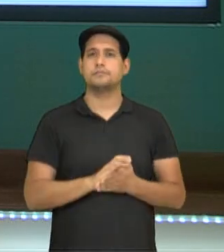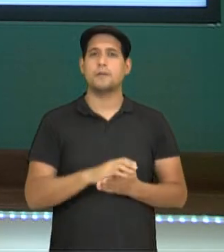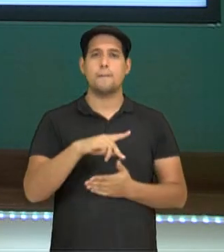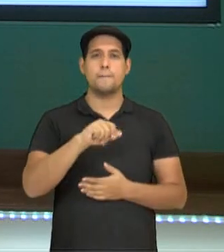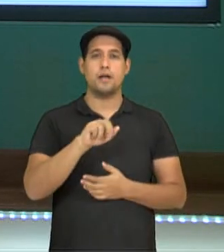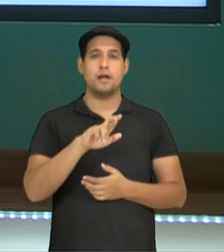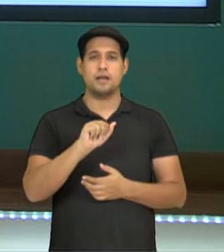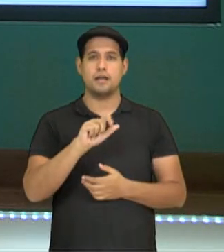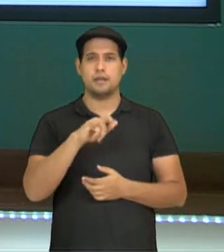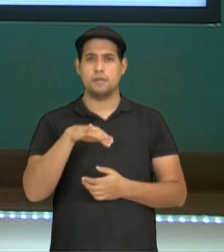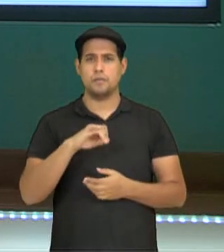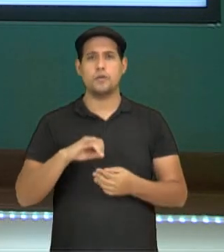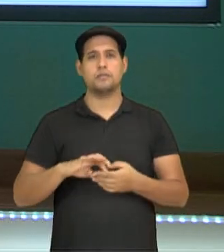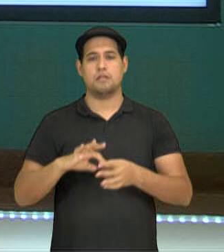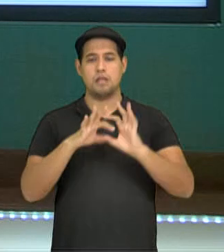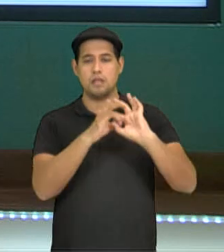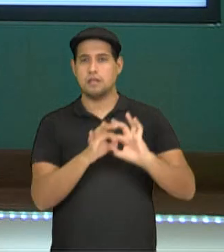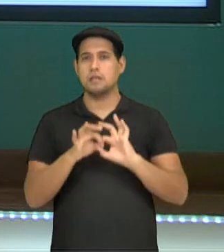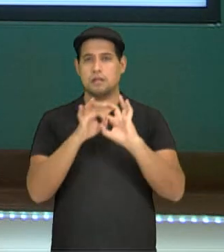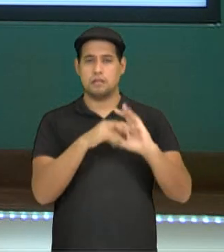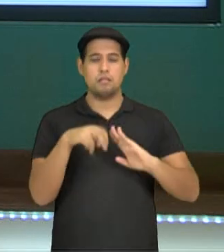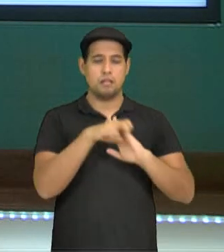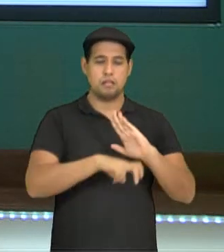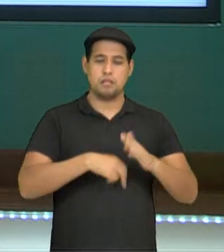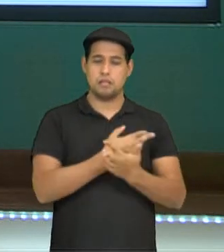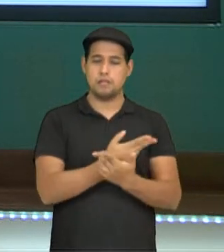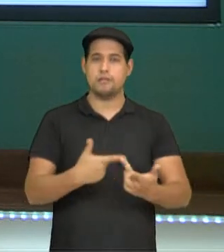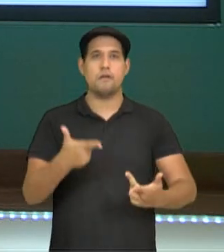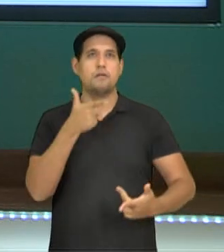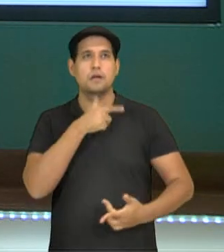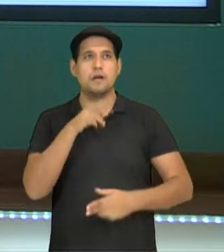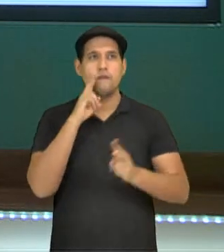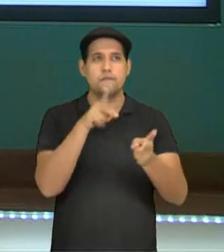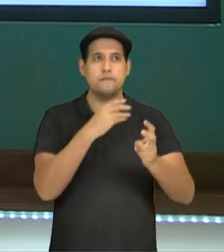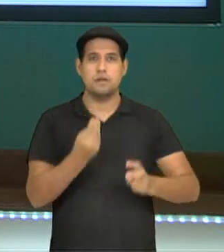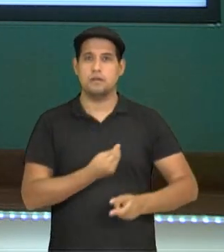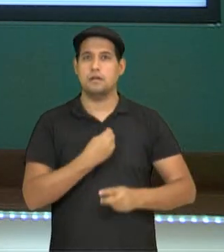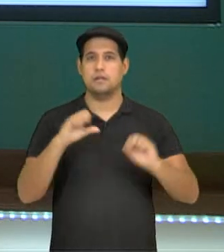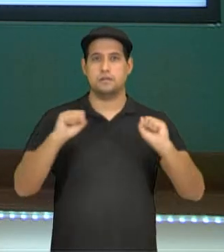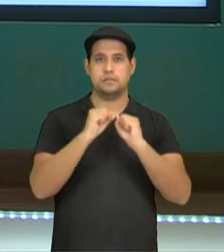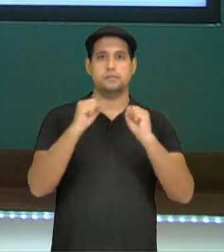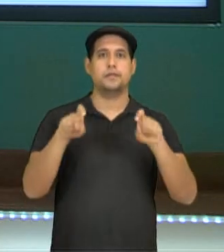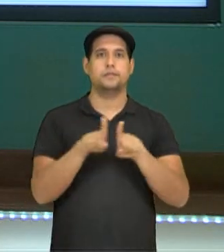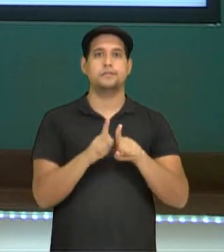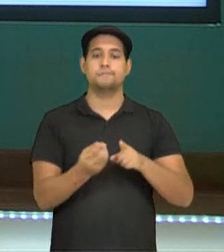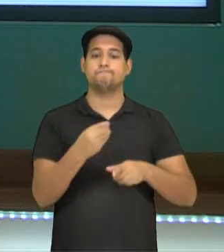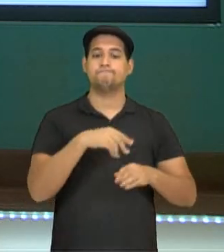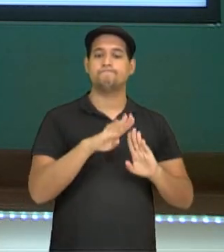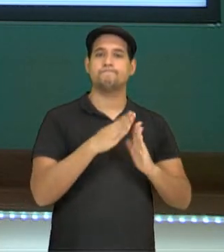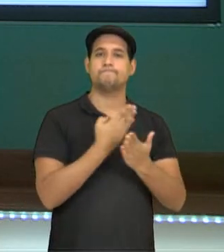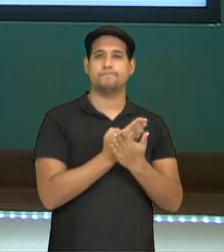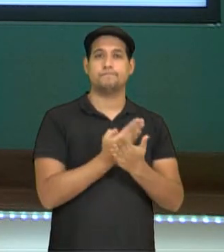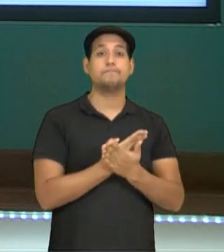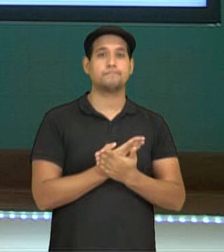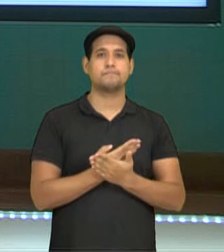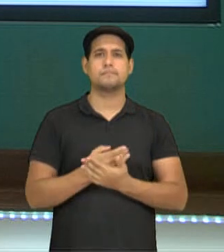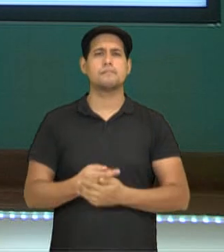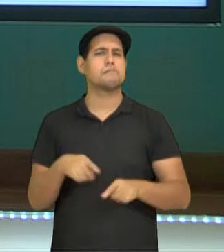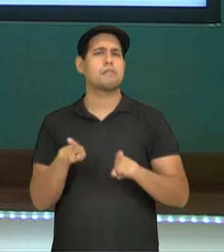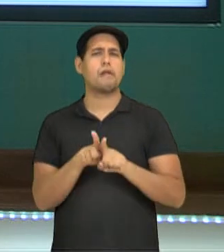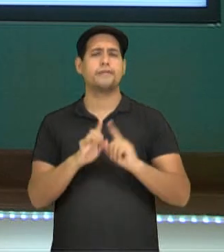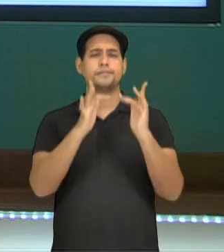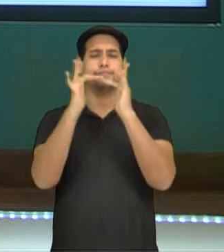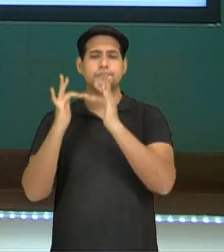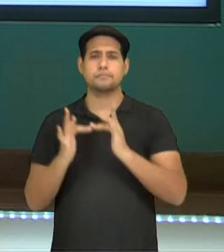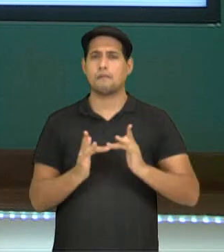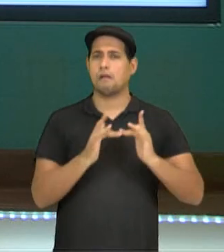paralímpico, um evento olímpico. E você consegue vivenciar esse esporte dentro da sua escola. E também a